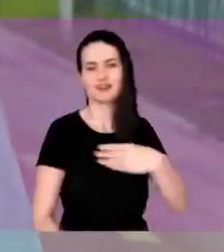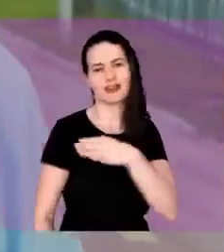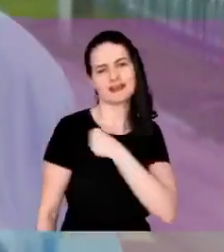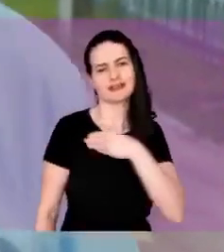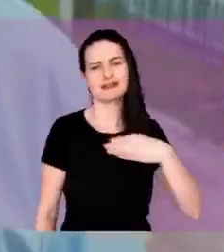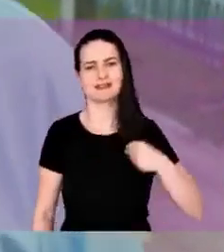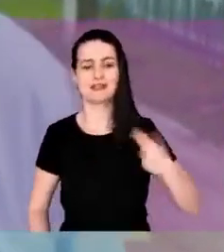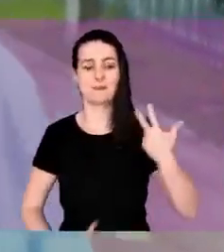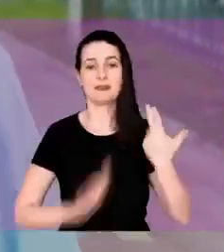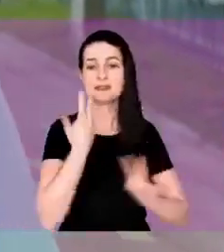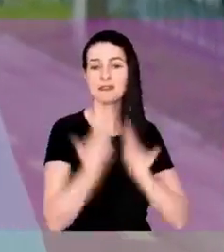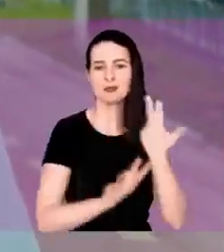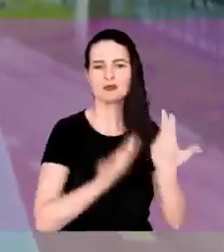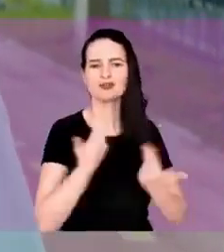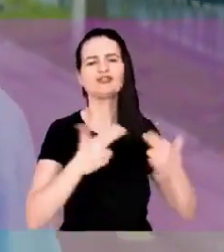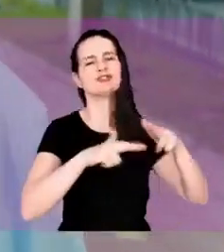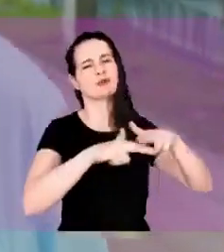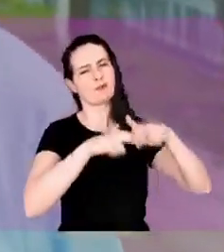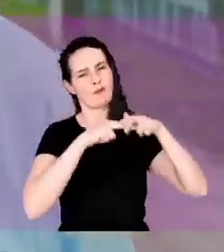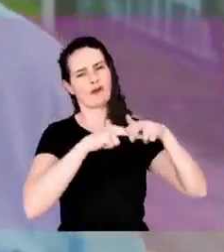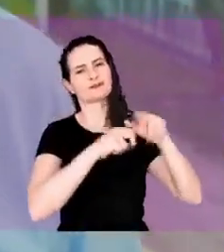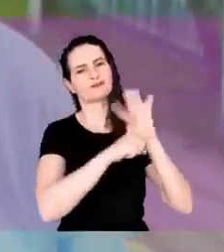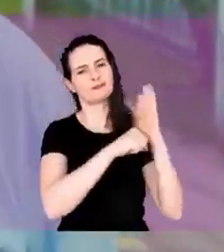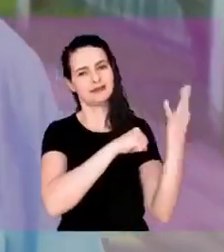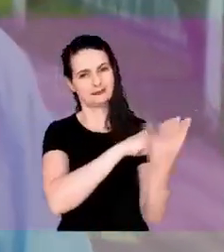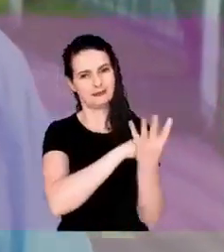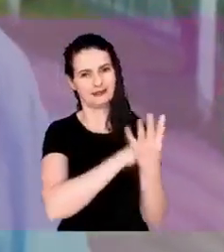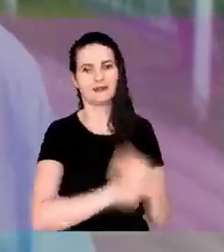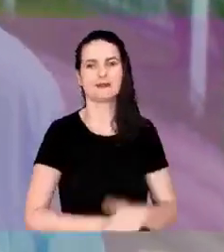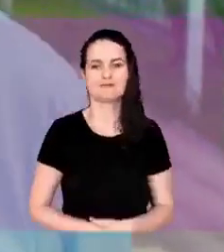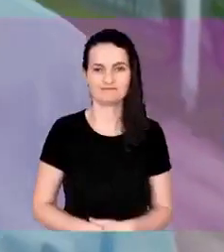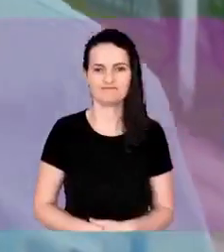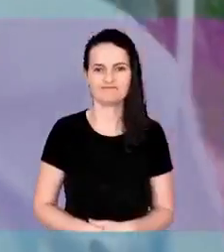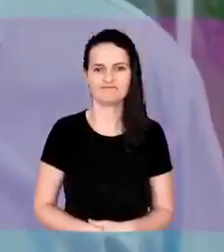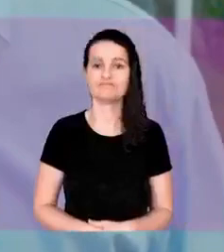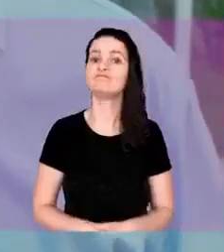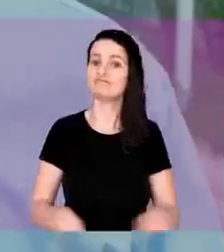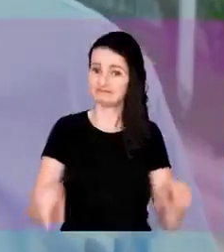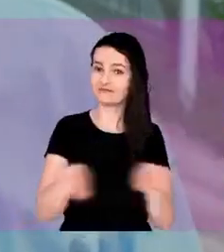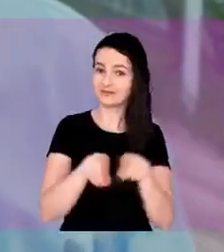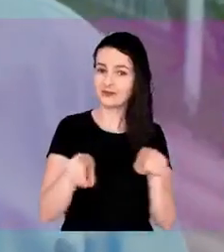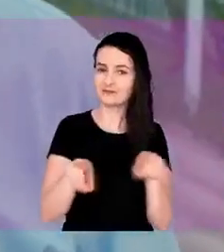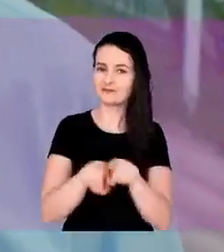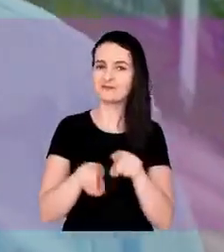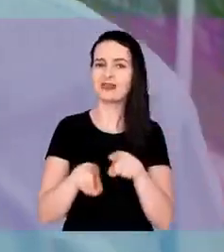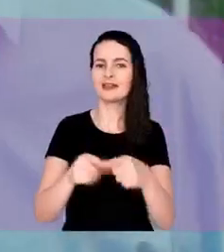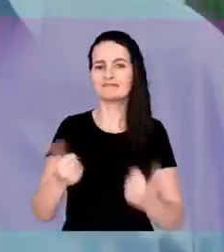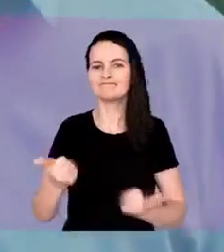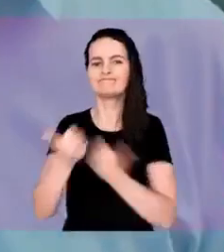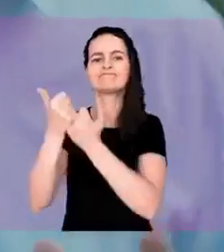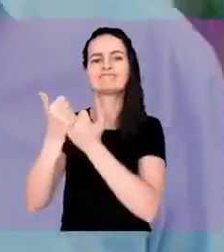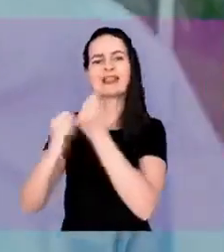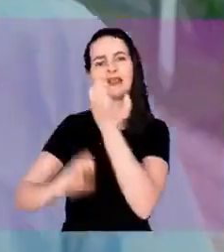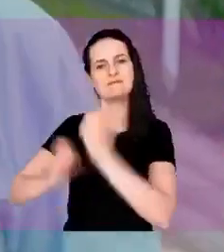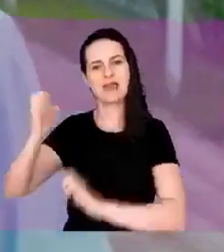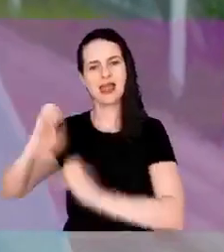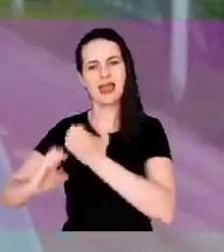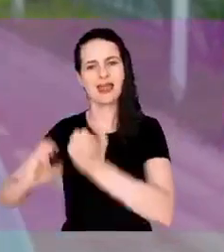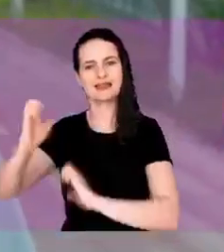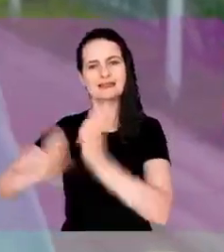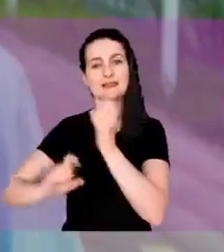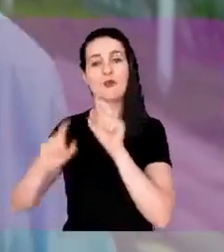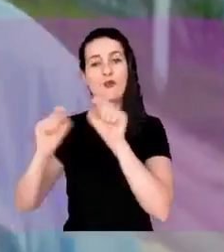que irá desafogar as filas com consultas, exames, cirurgias, filas que aumentaram durante a